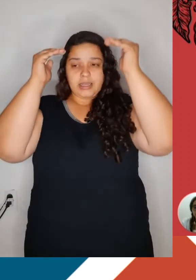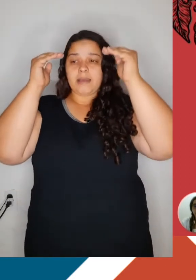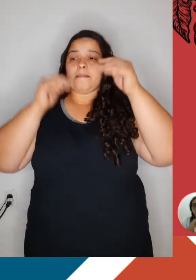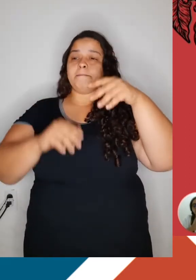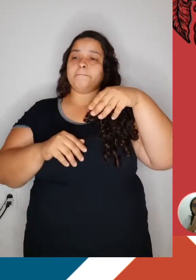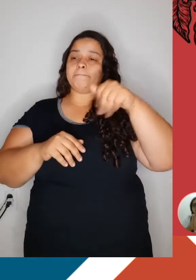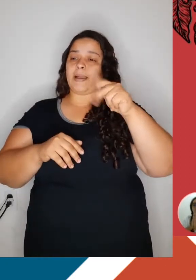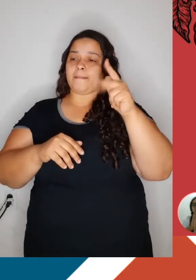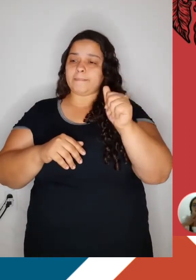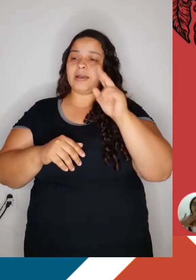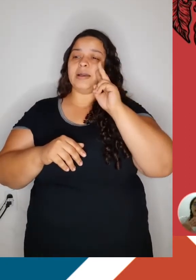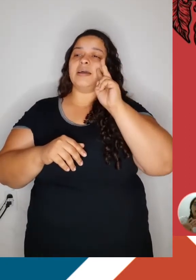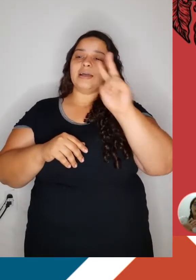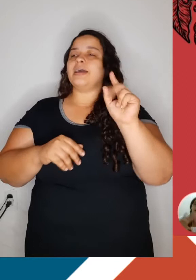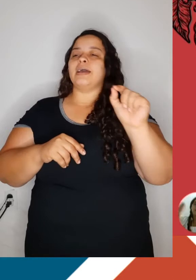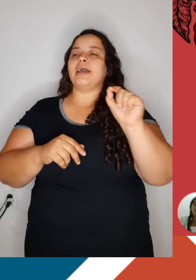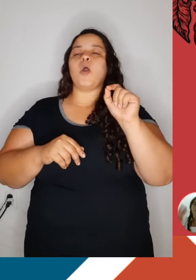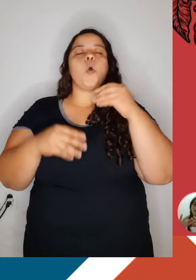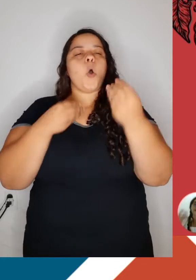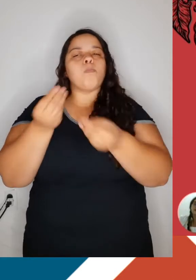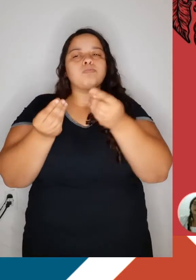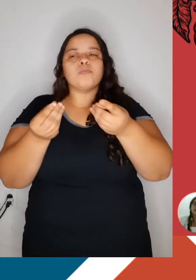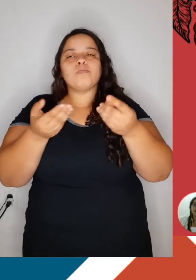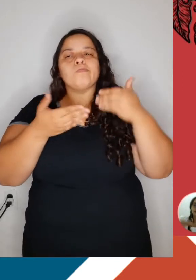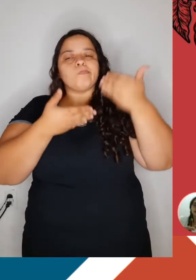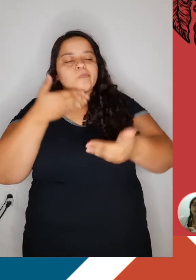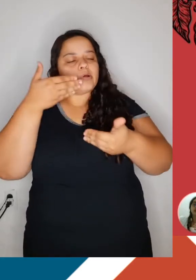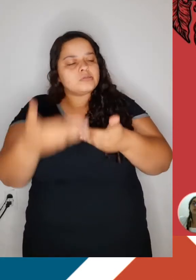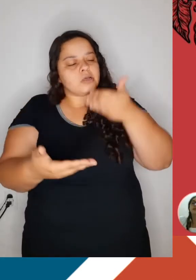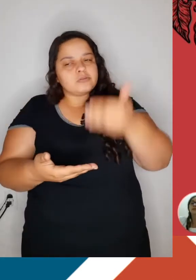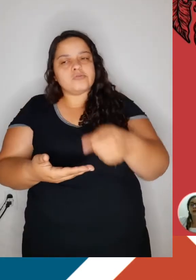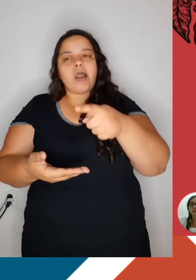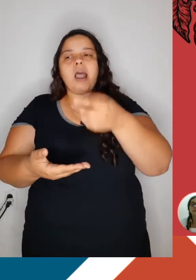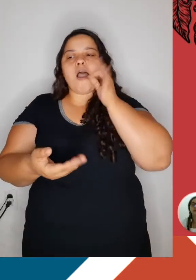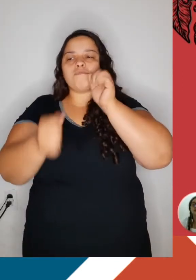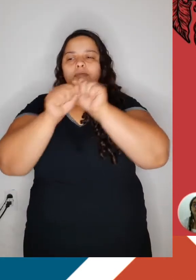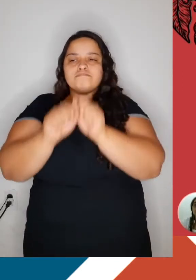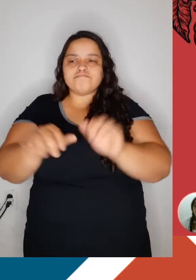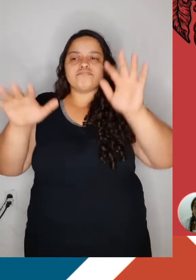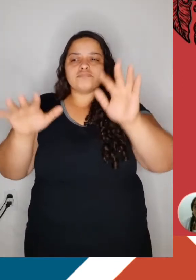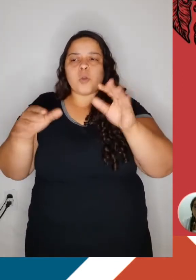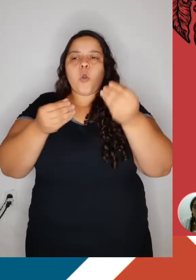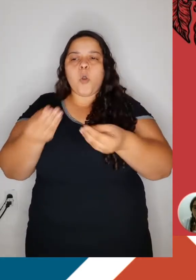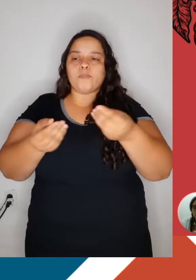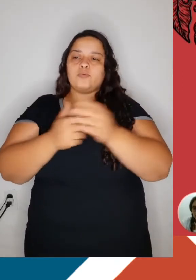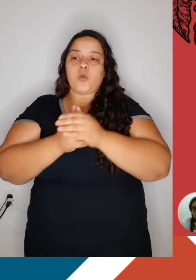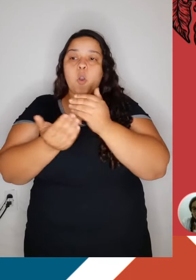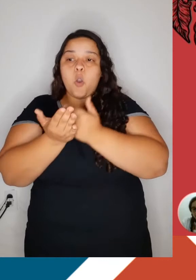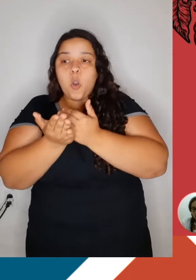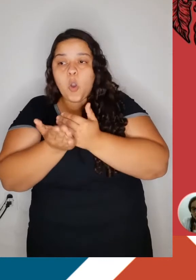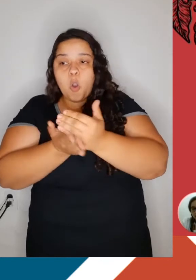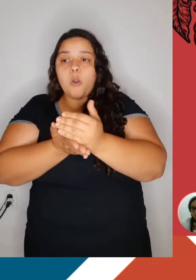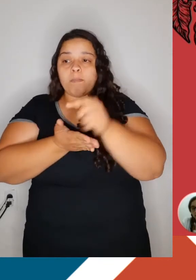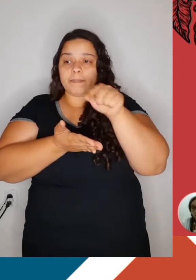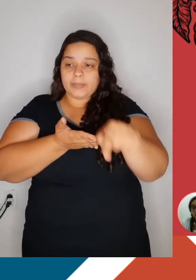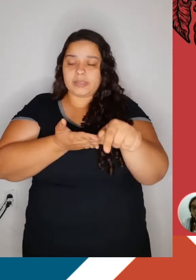acima, maior, a gente consegue ver como é que se deu esse processo de expansão da produção desses pés de café. Ela vai